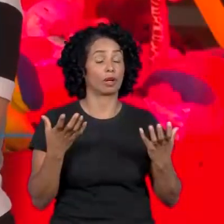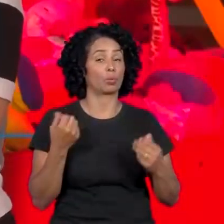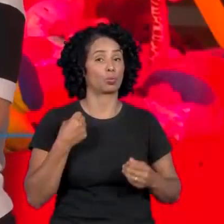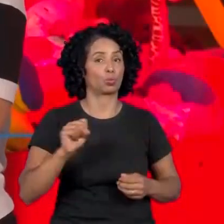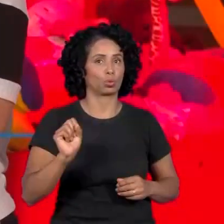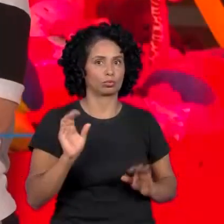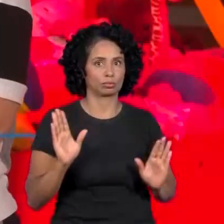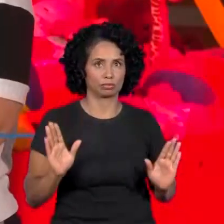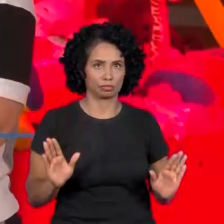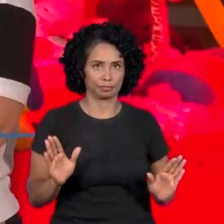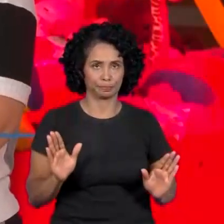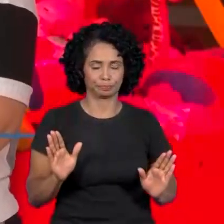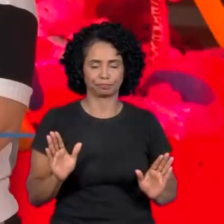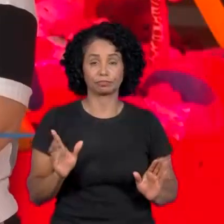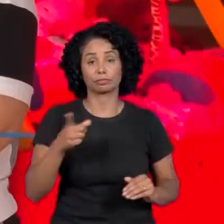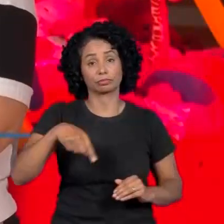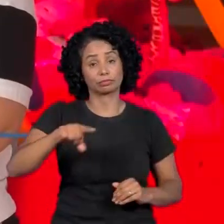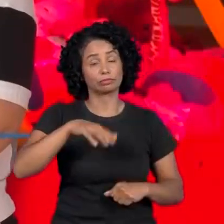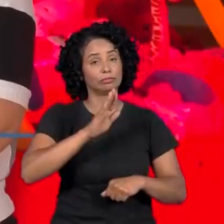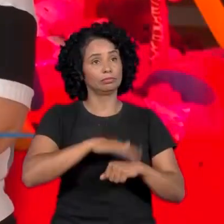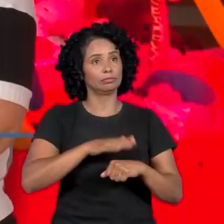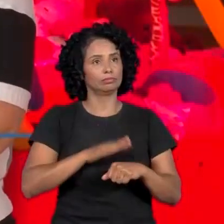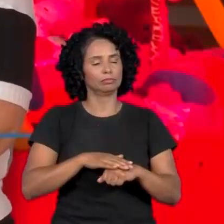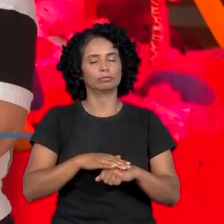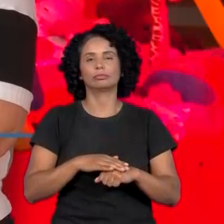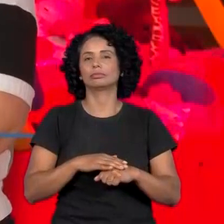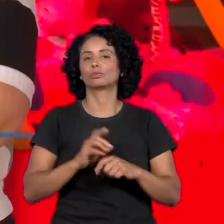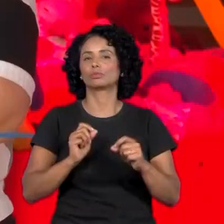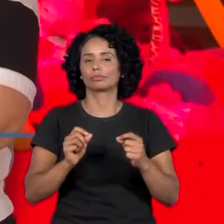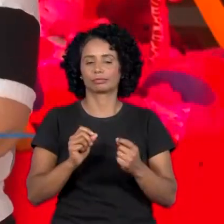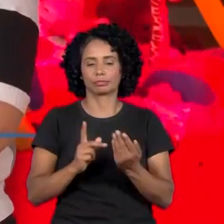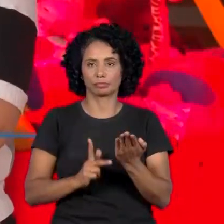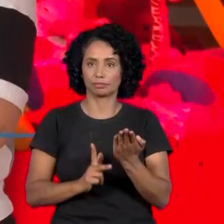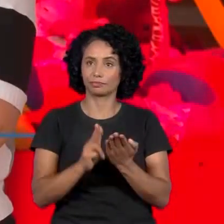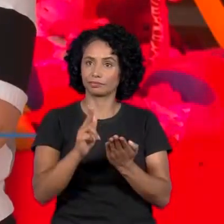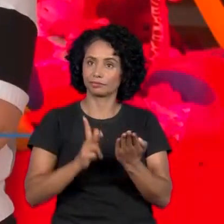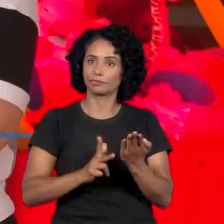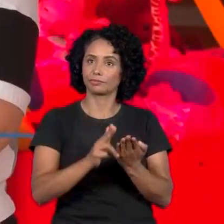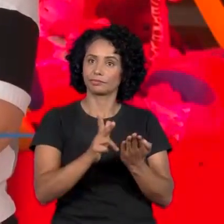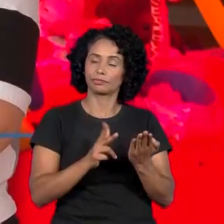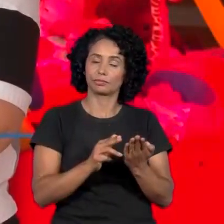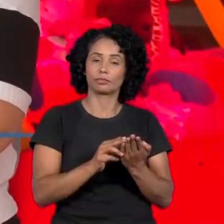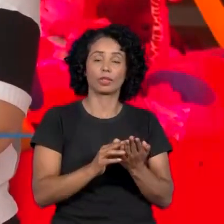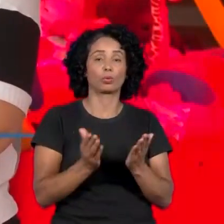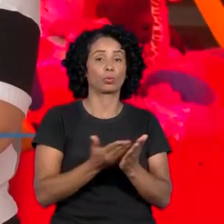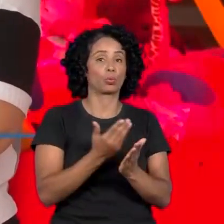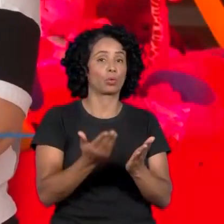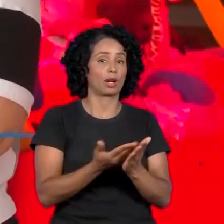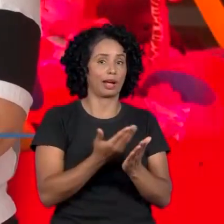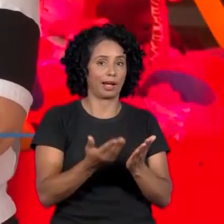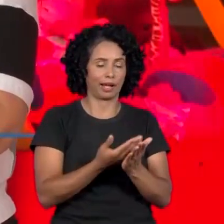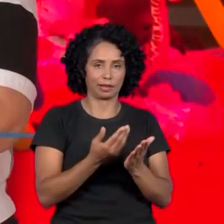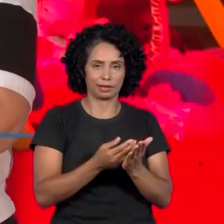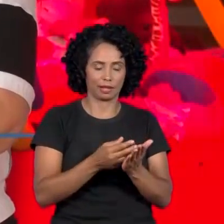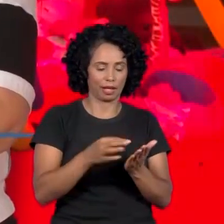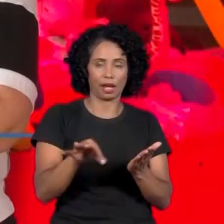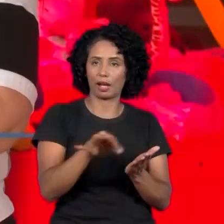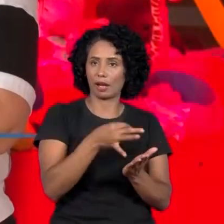vão produzir aí essas tiras, colar no caderno, no material, numa folha à